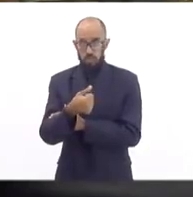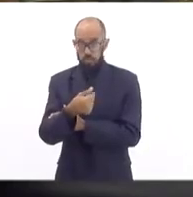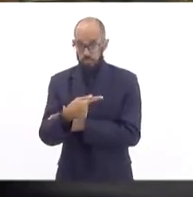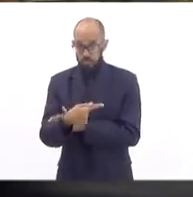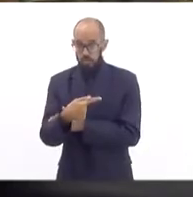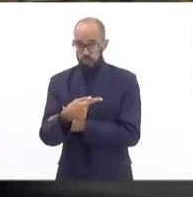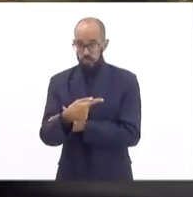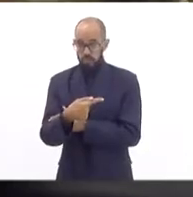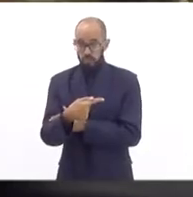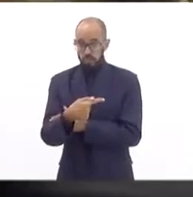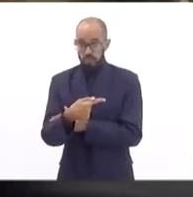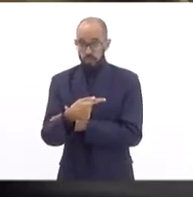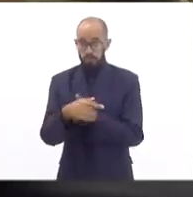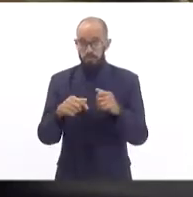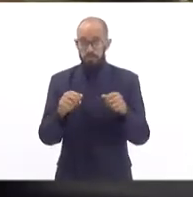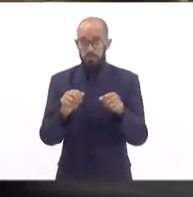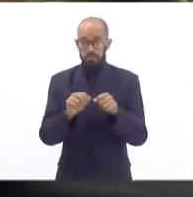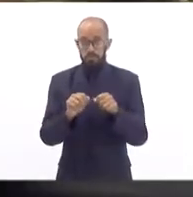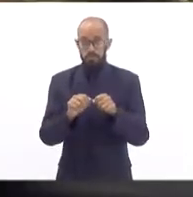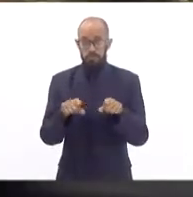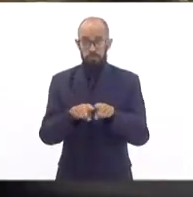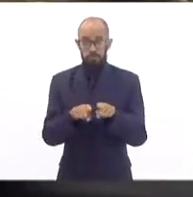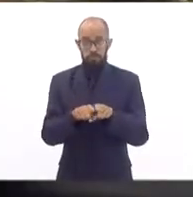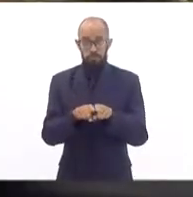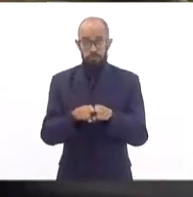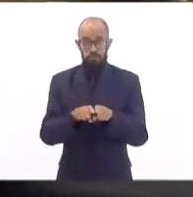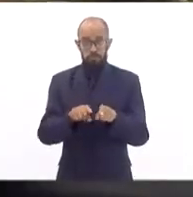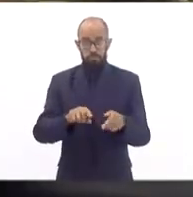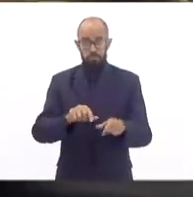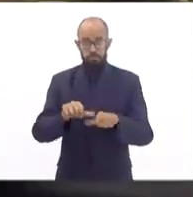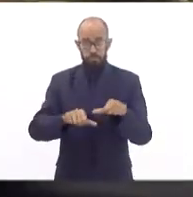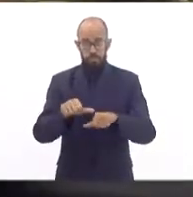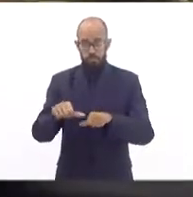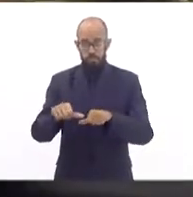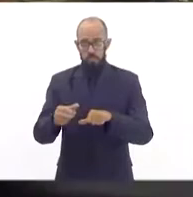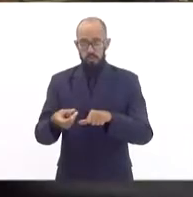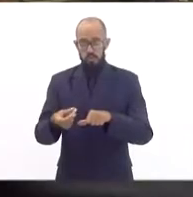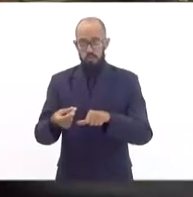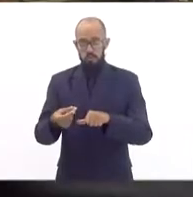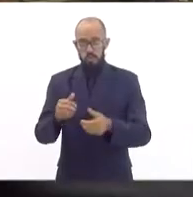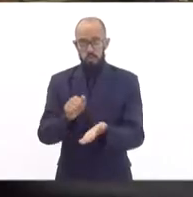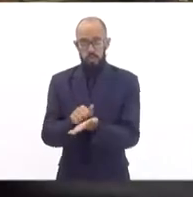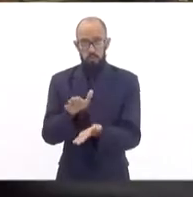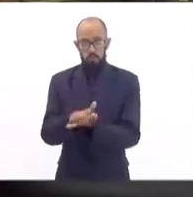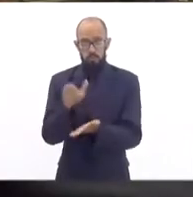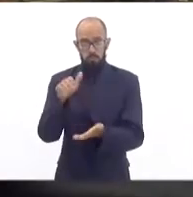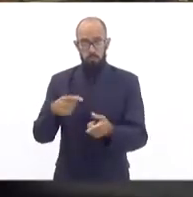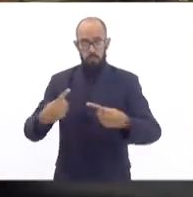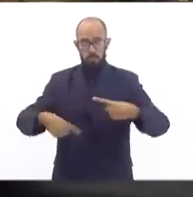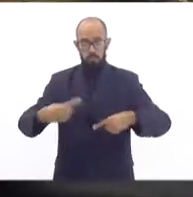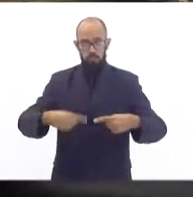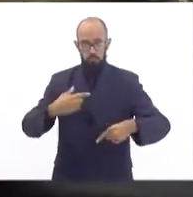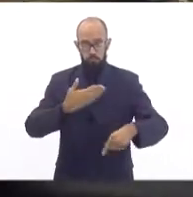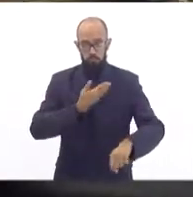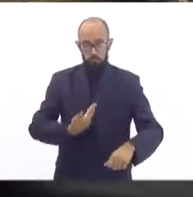inclusive, reverte o valor da multa para as políticas públicas de fortalecimento da cidadania